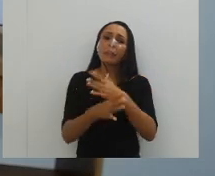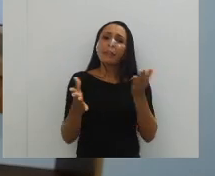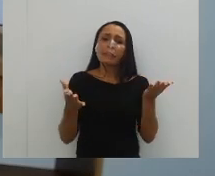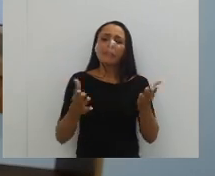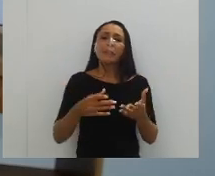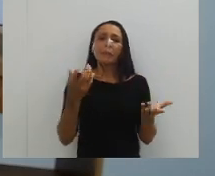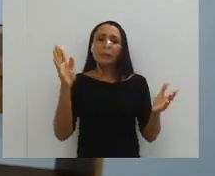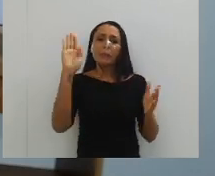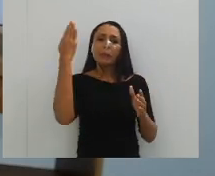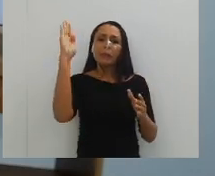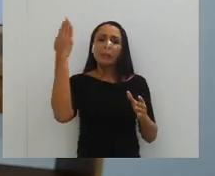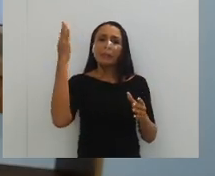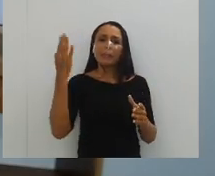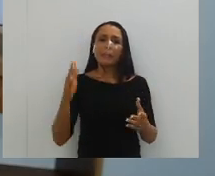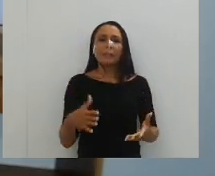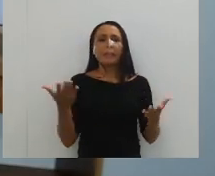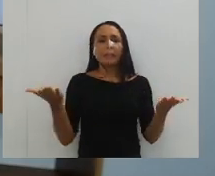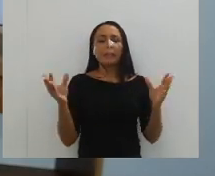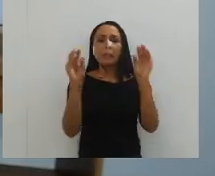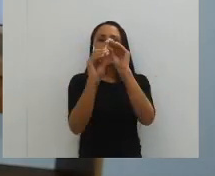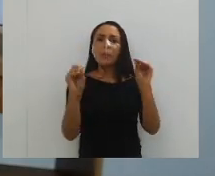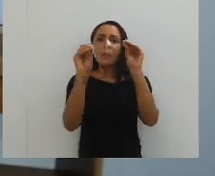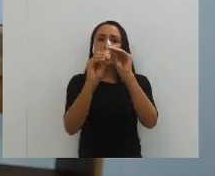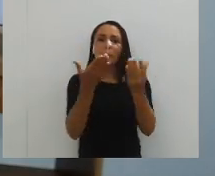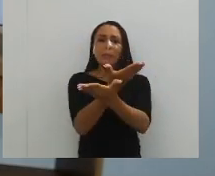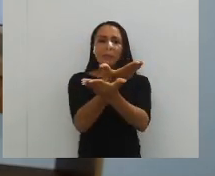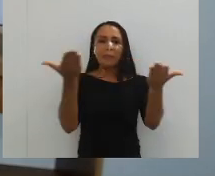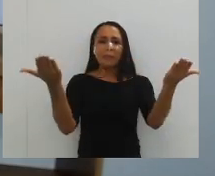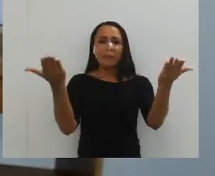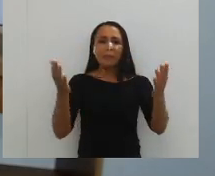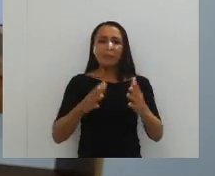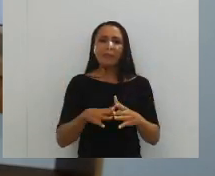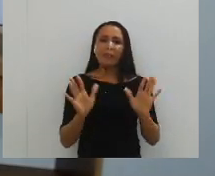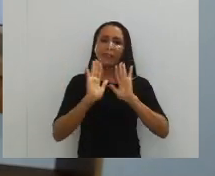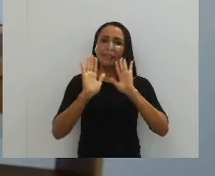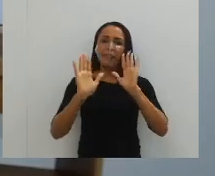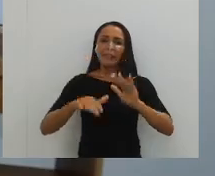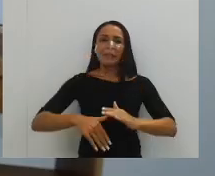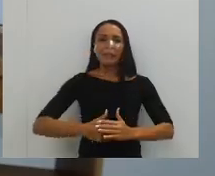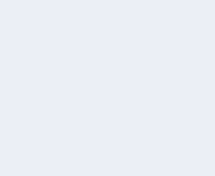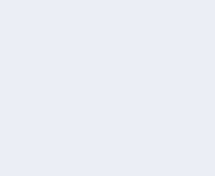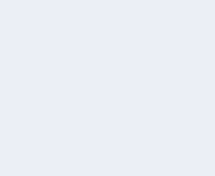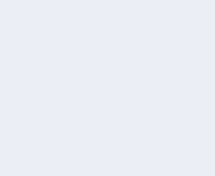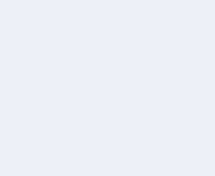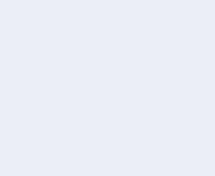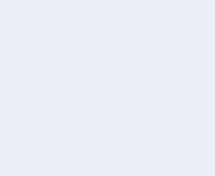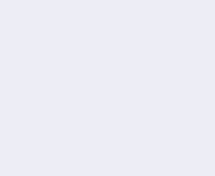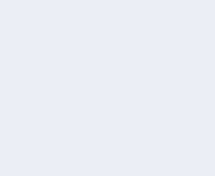parte de biologia, tá? Galera, valeu aí. Beijo no coração, viu? Até a próxima. Tchau.